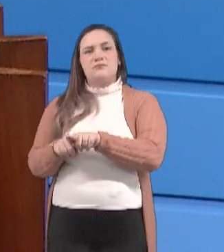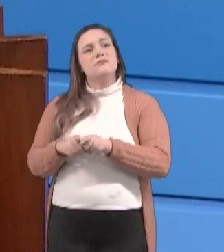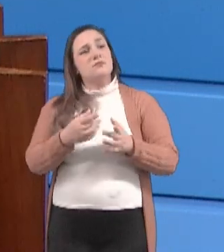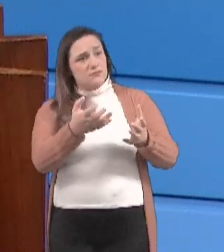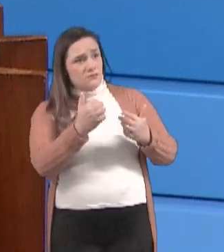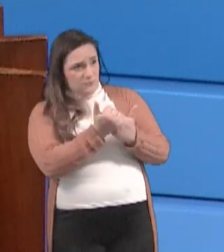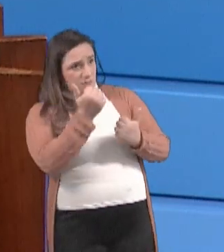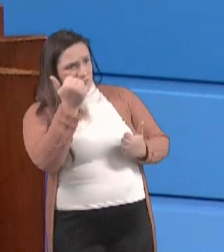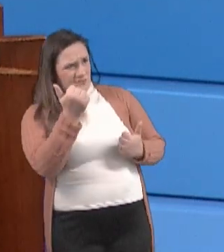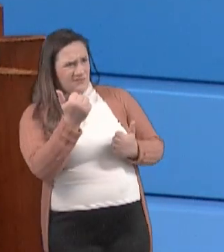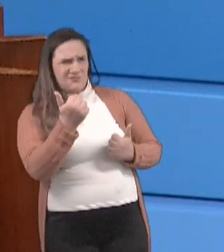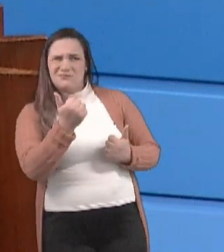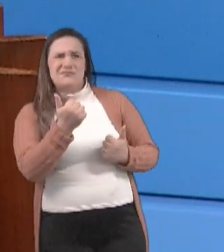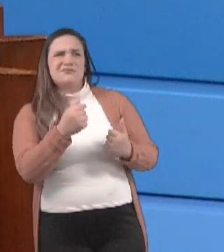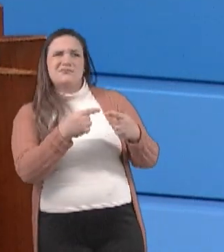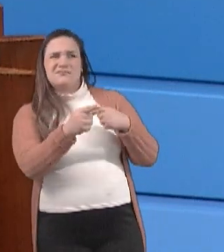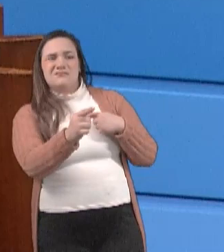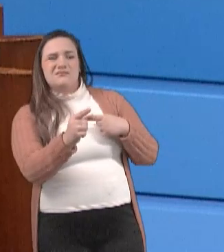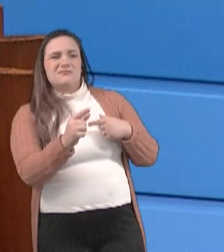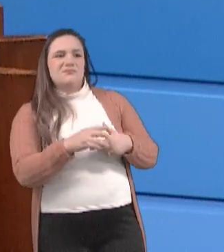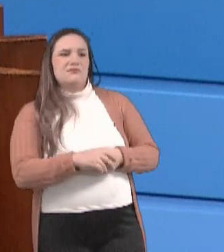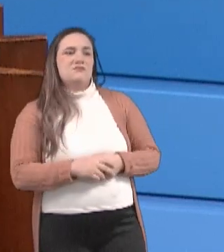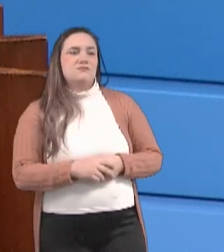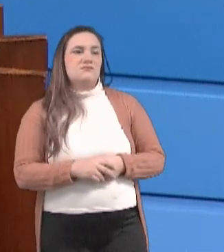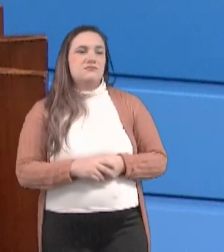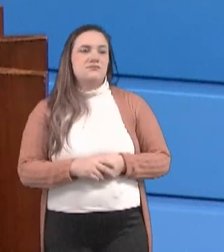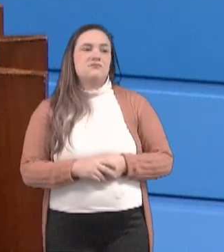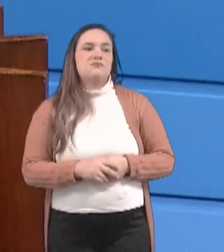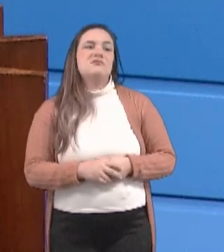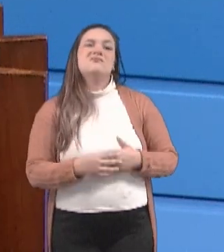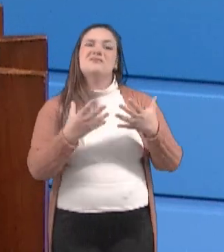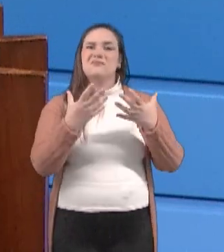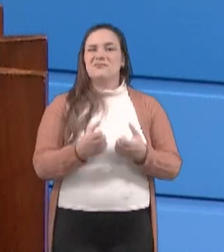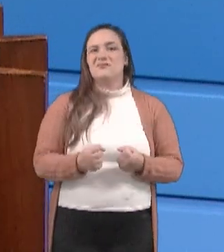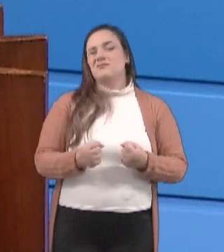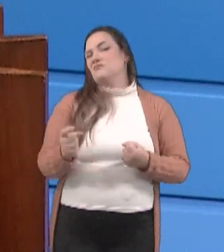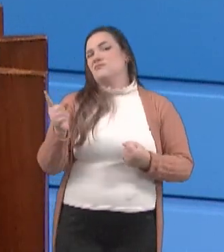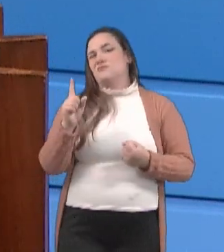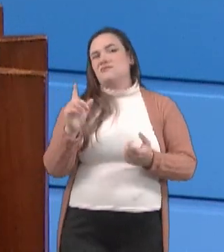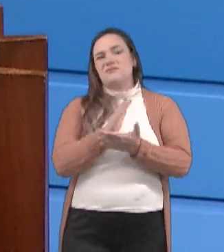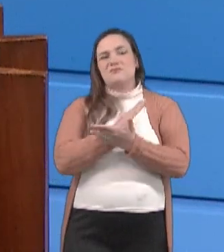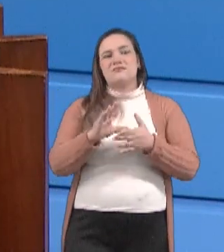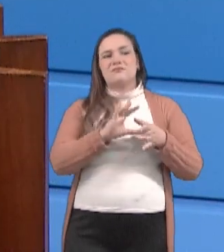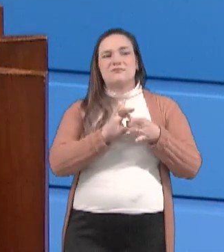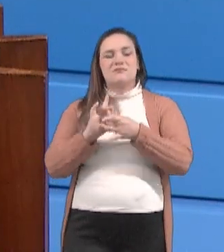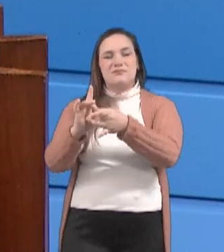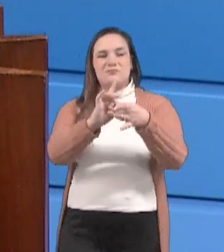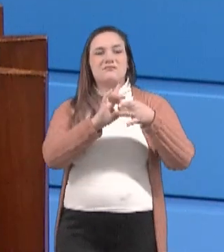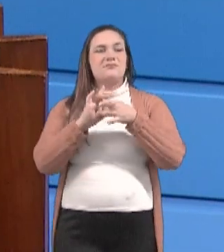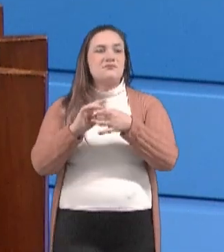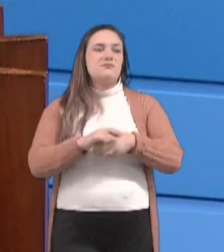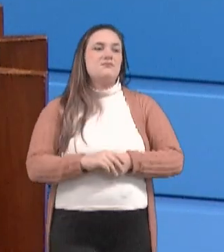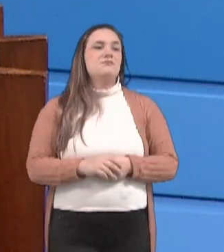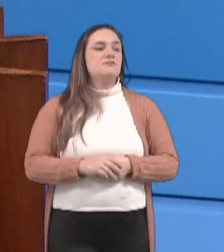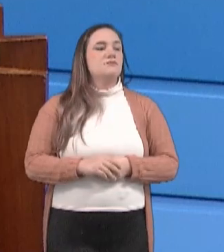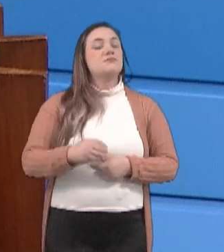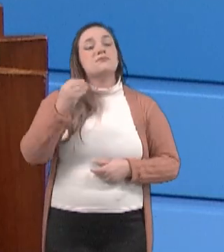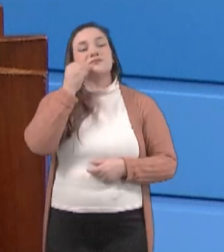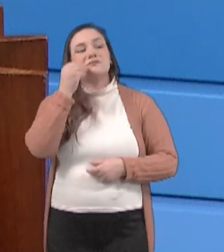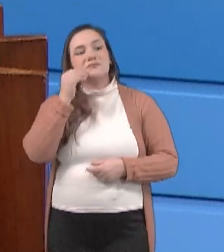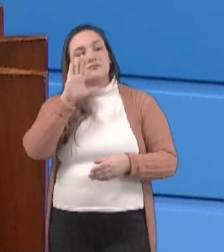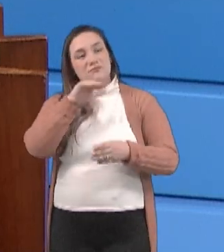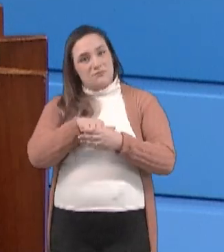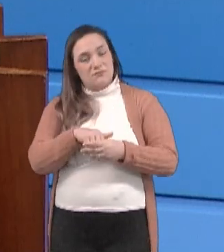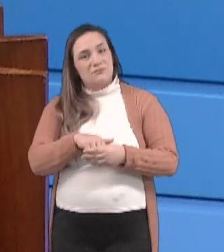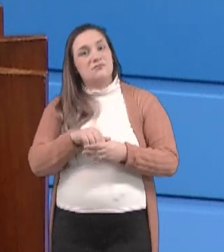achava que não era o vice ideal, então ela declinou de coligações, buscando fazer uma eleição que,